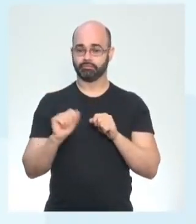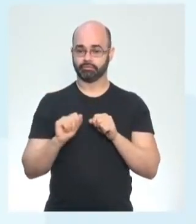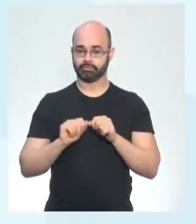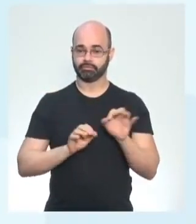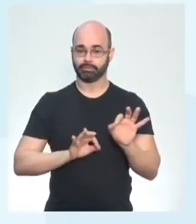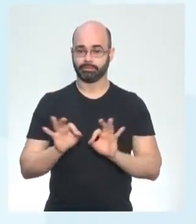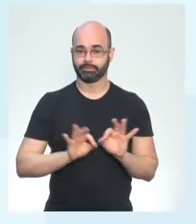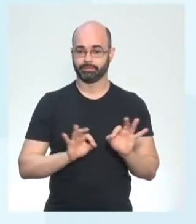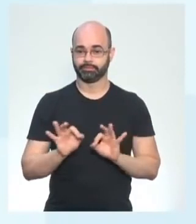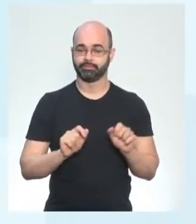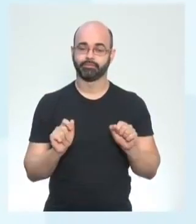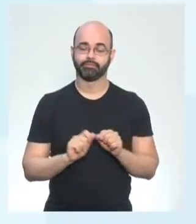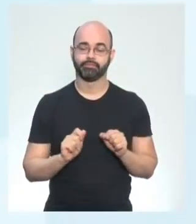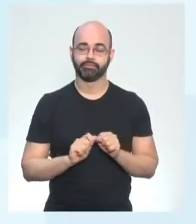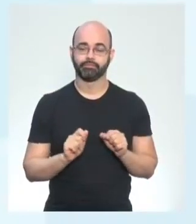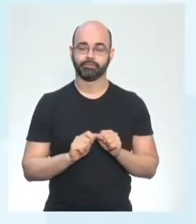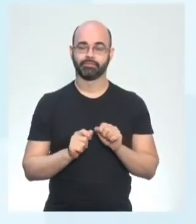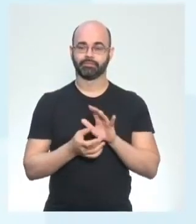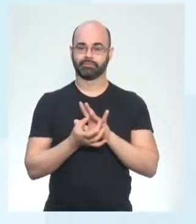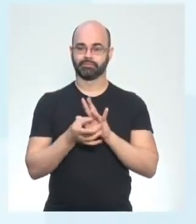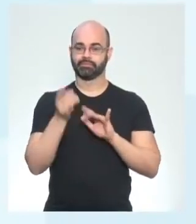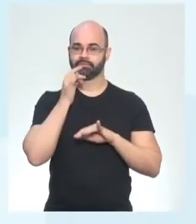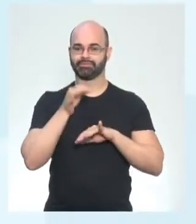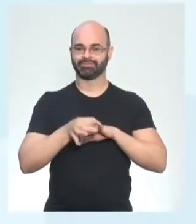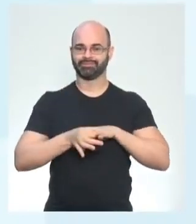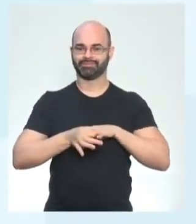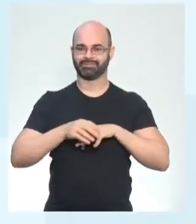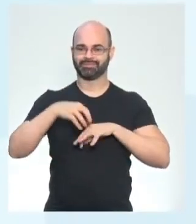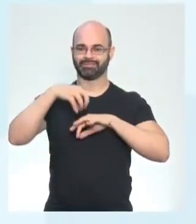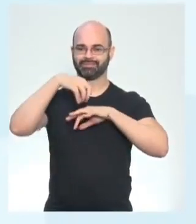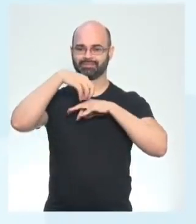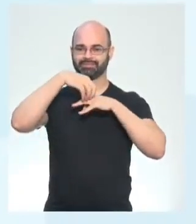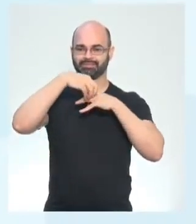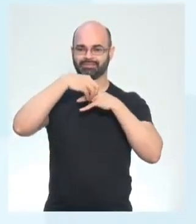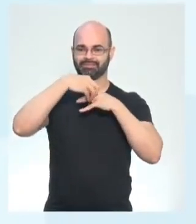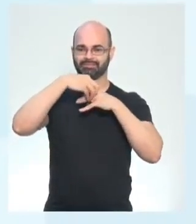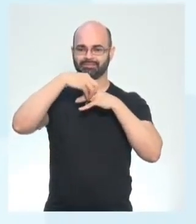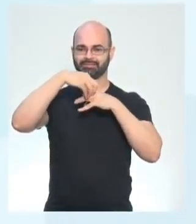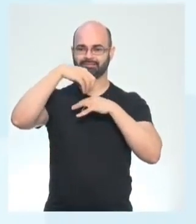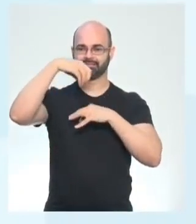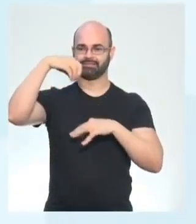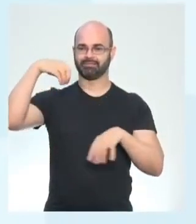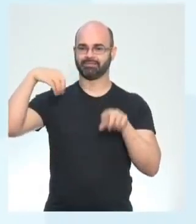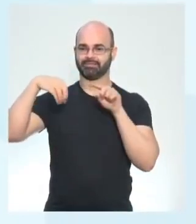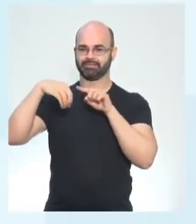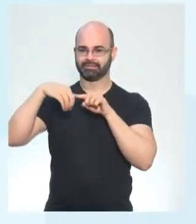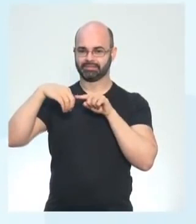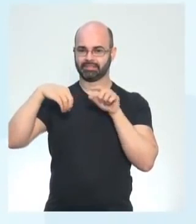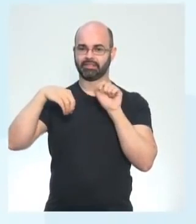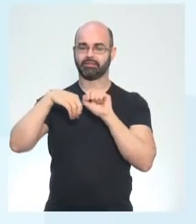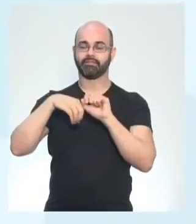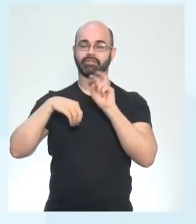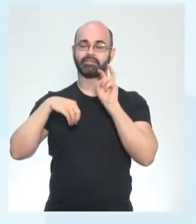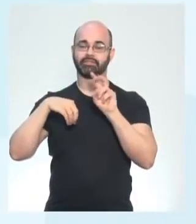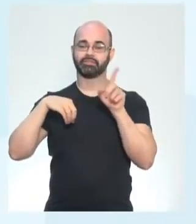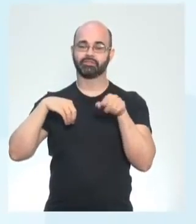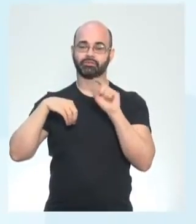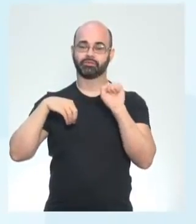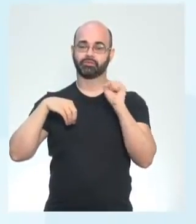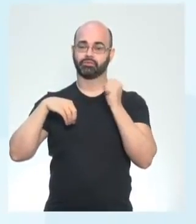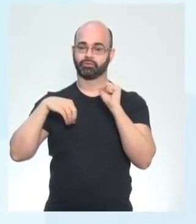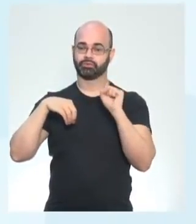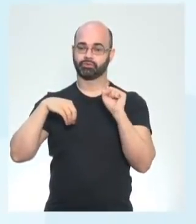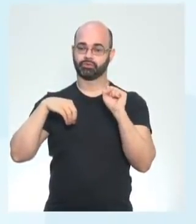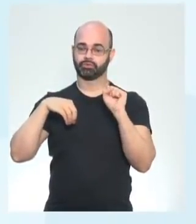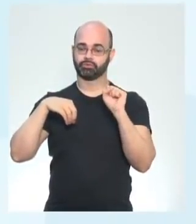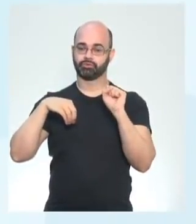ela confecciona, desse diamante, desculpa, então, desse diamante, ela utiliza também 5,8 gramas